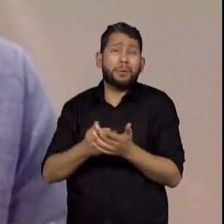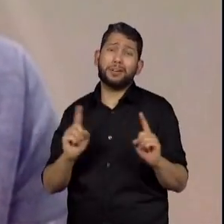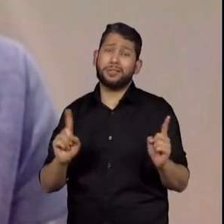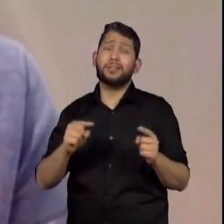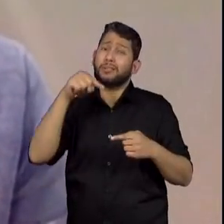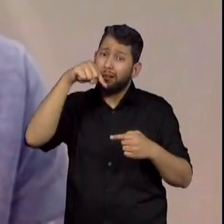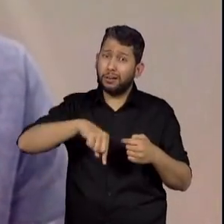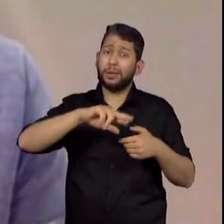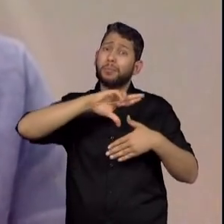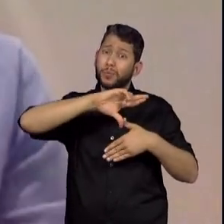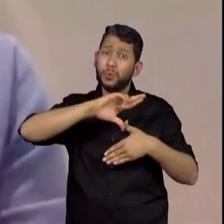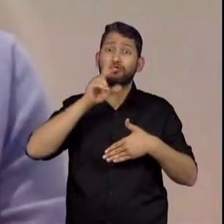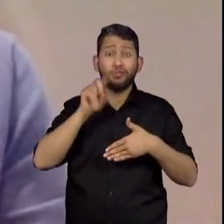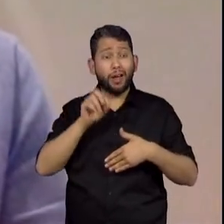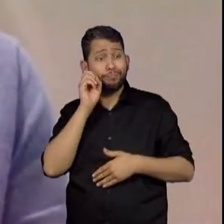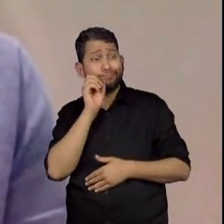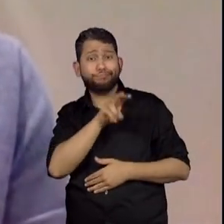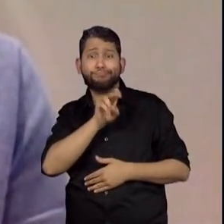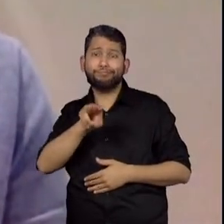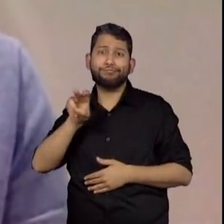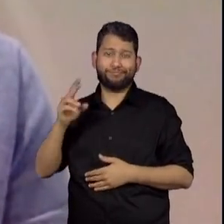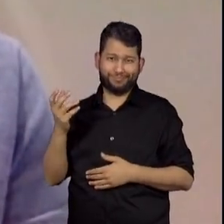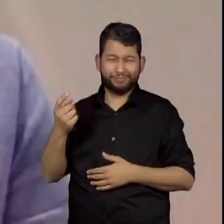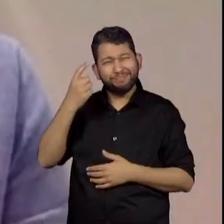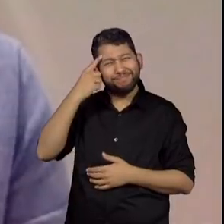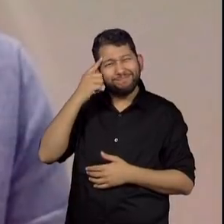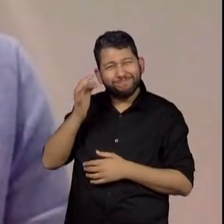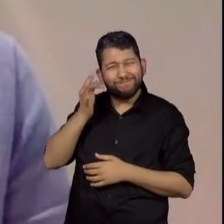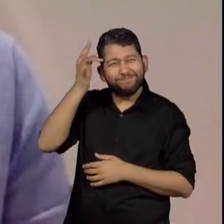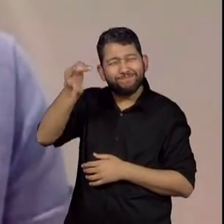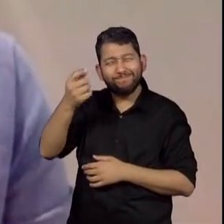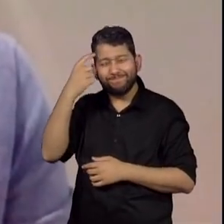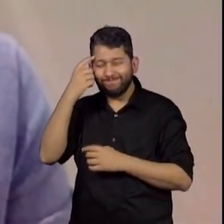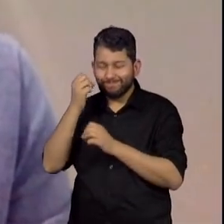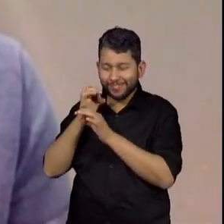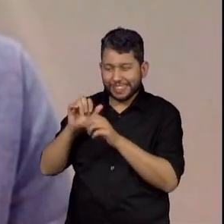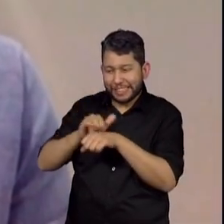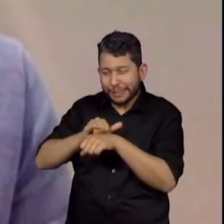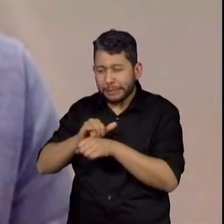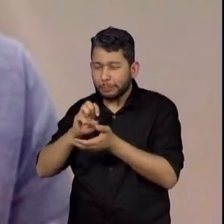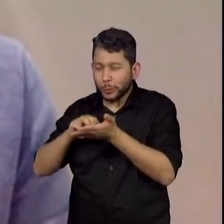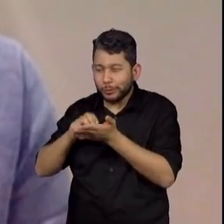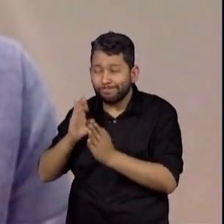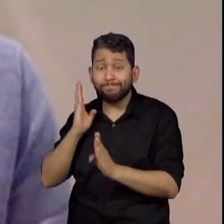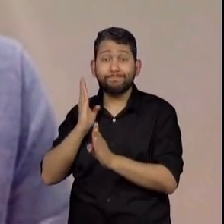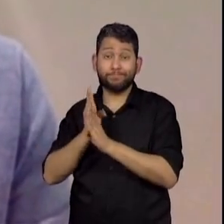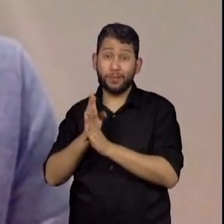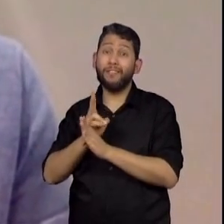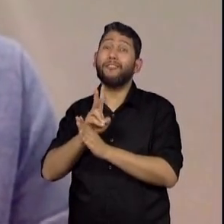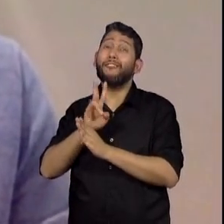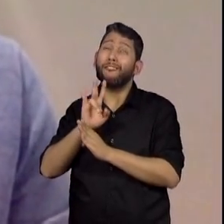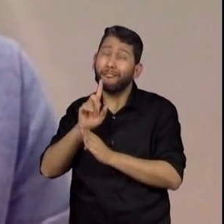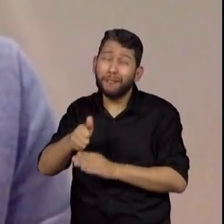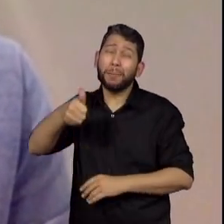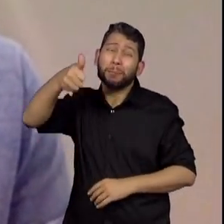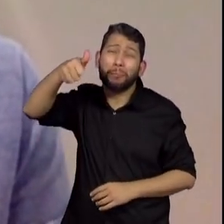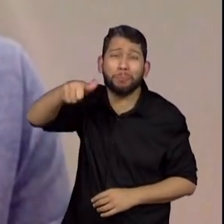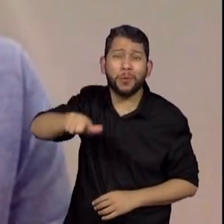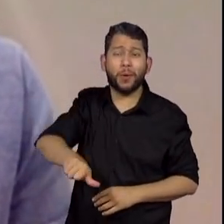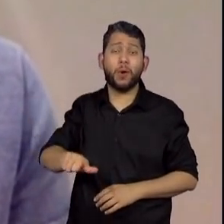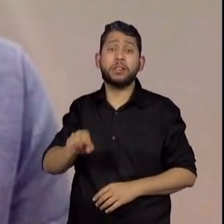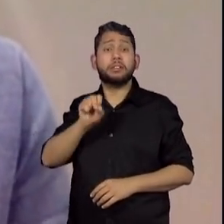Sul. As projeções indicam que isso venha a se intensificar caso essas políticas